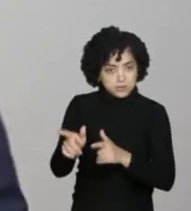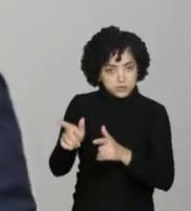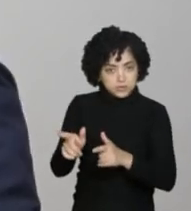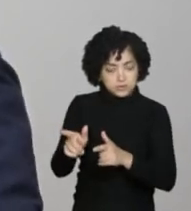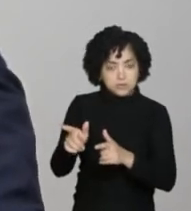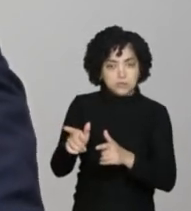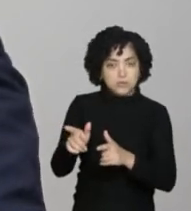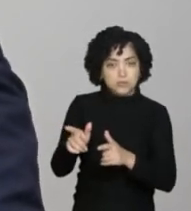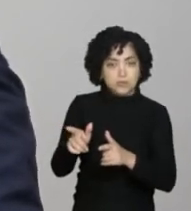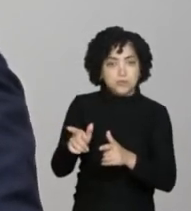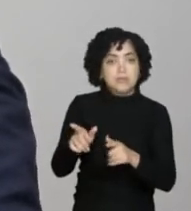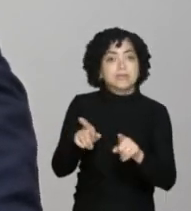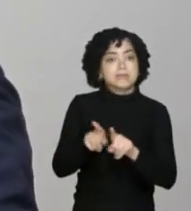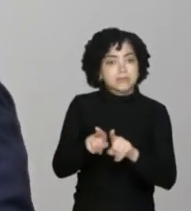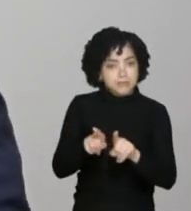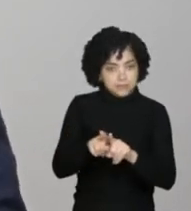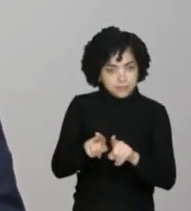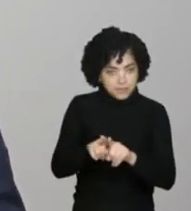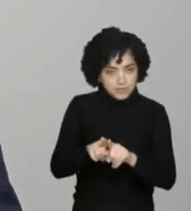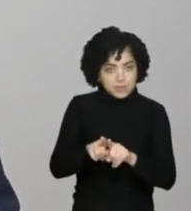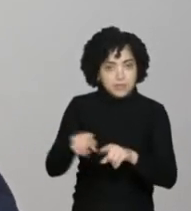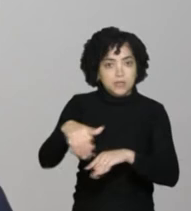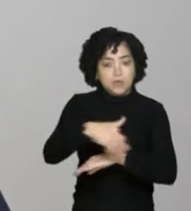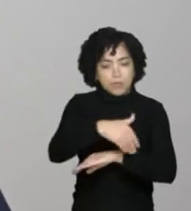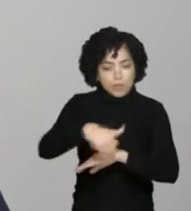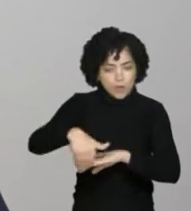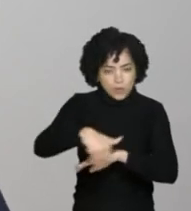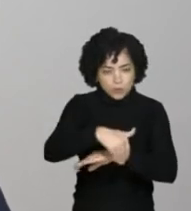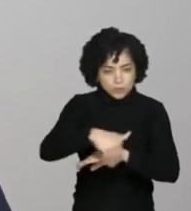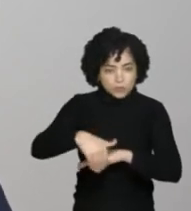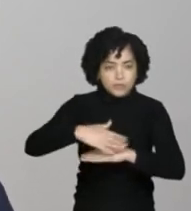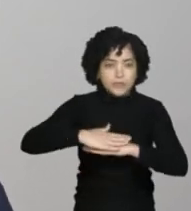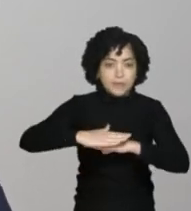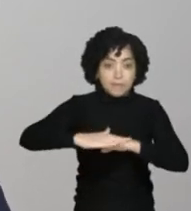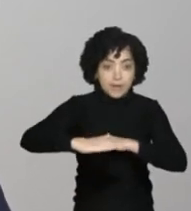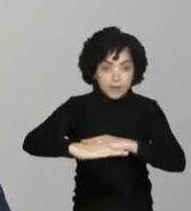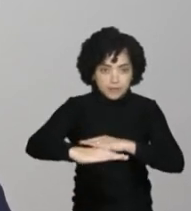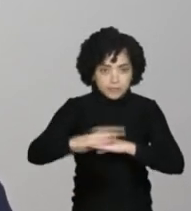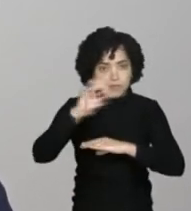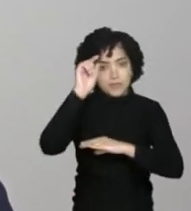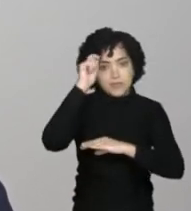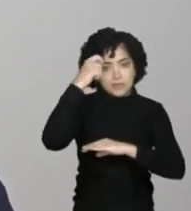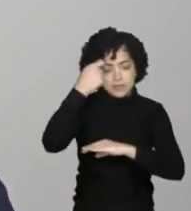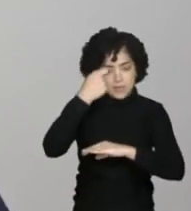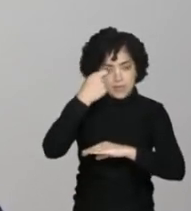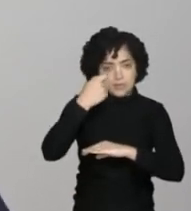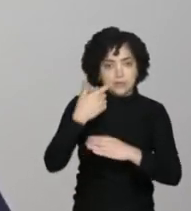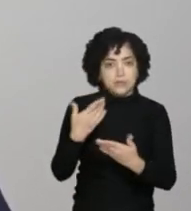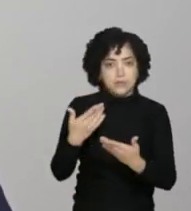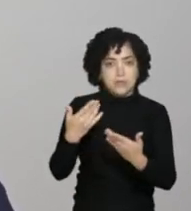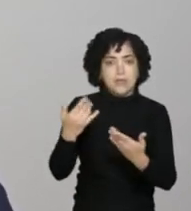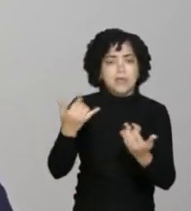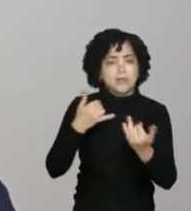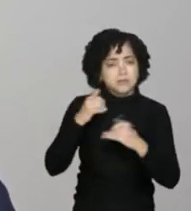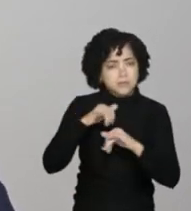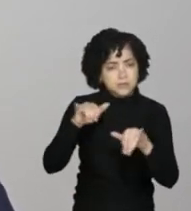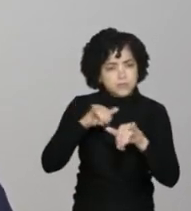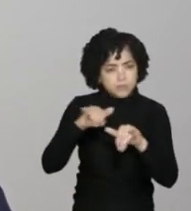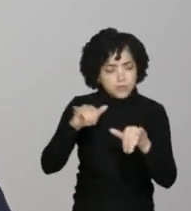E ela também consta como uma rodovia pavimentada. Eu recebi a informação essa semana, portanto, ainda